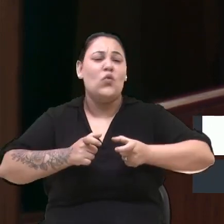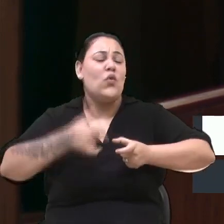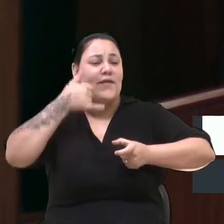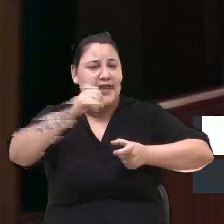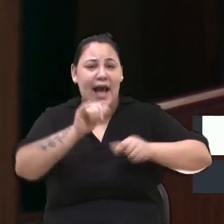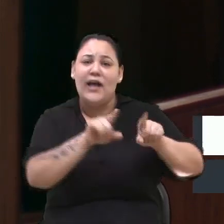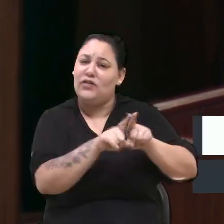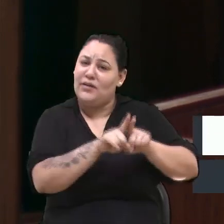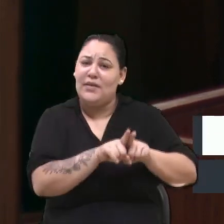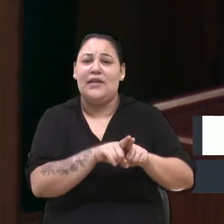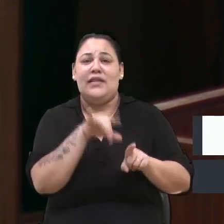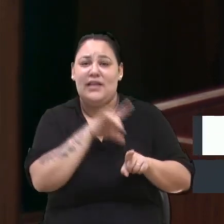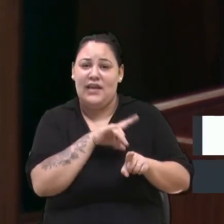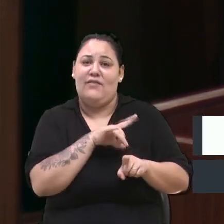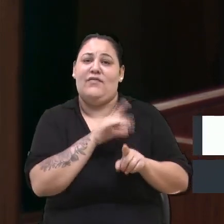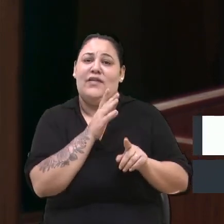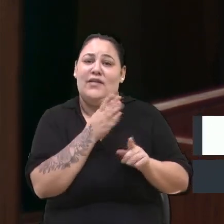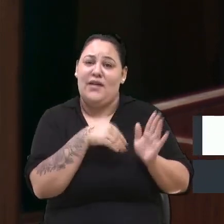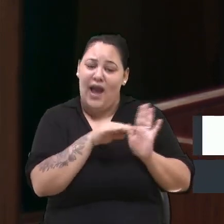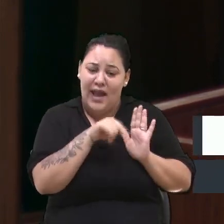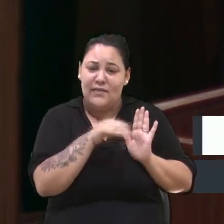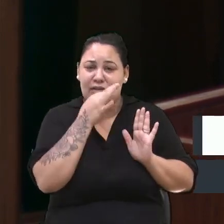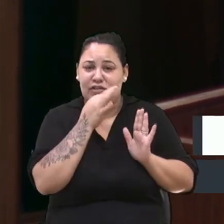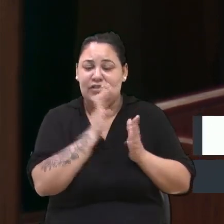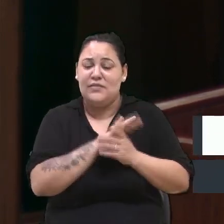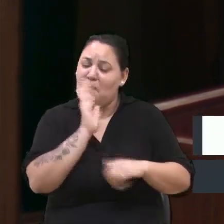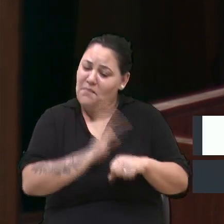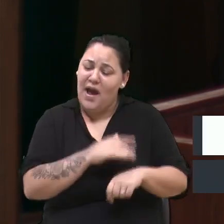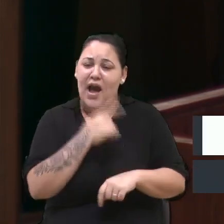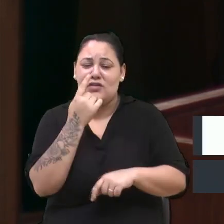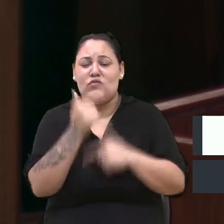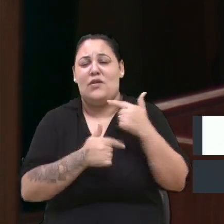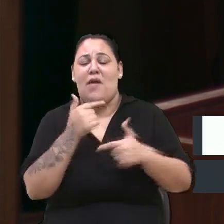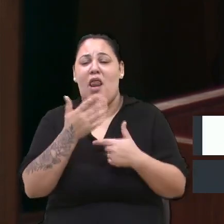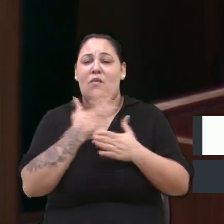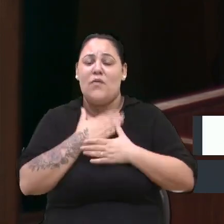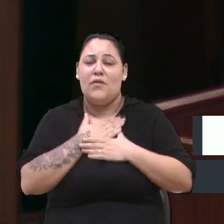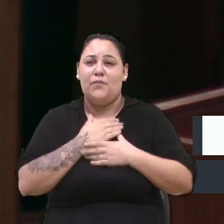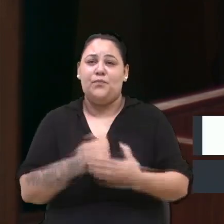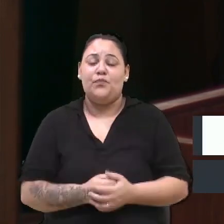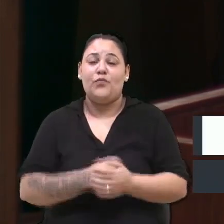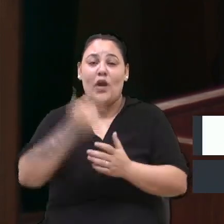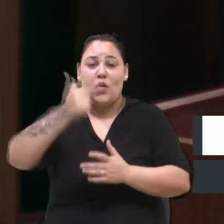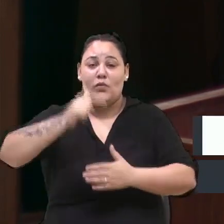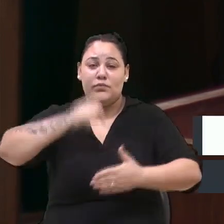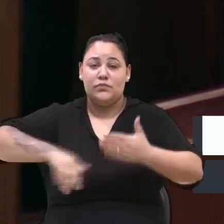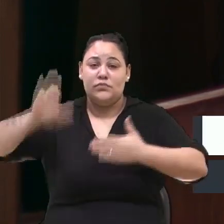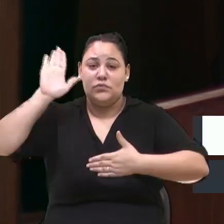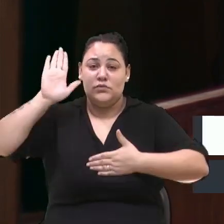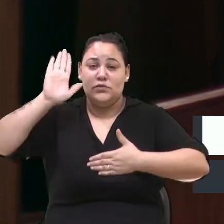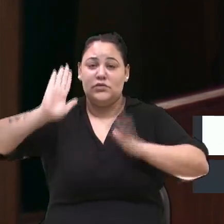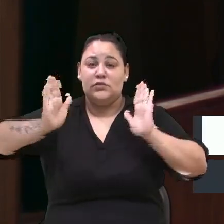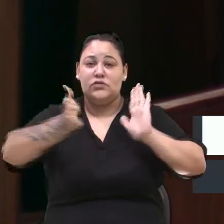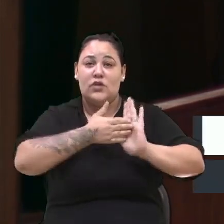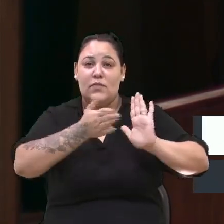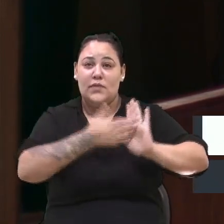vereador. Vamos lá. A outra promessa de campanha que está no